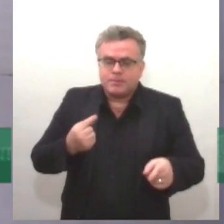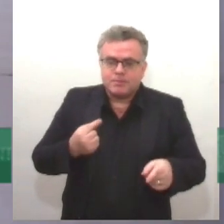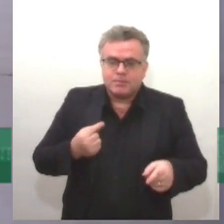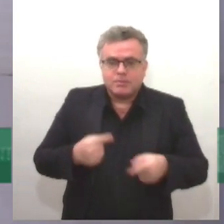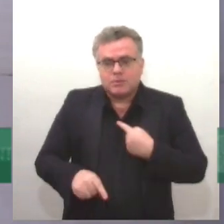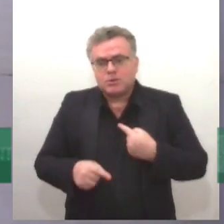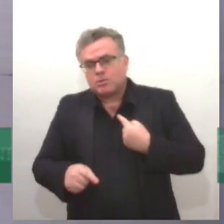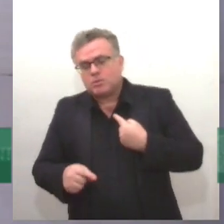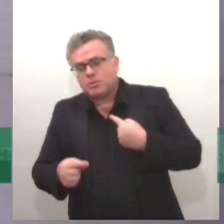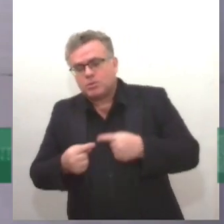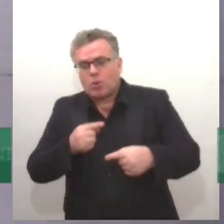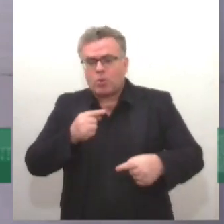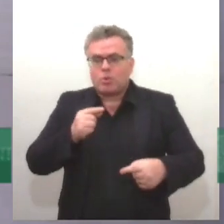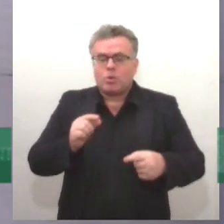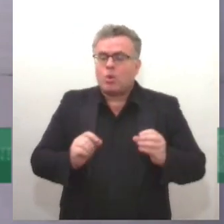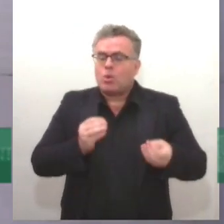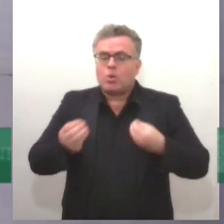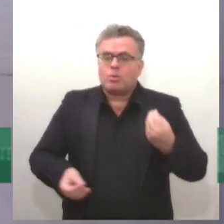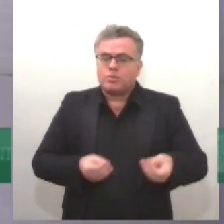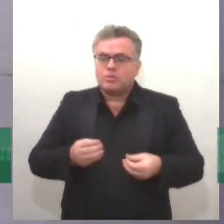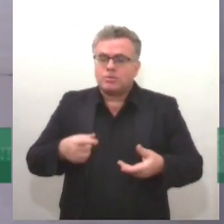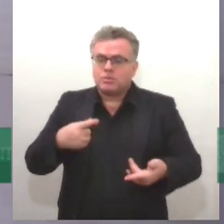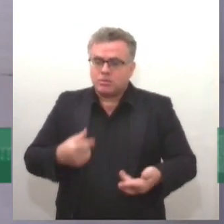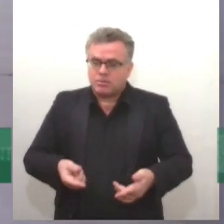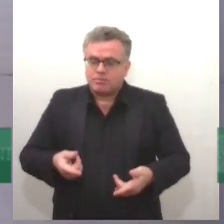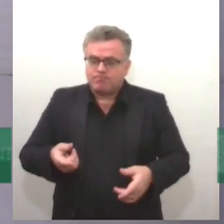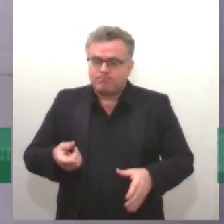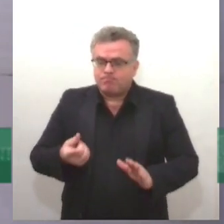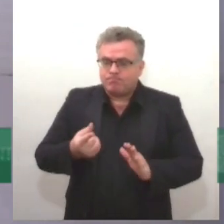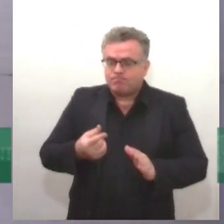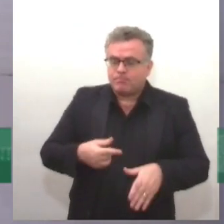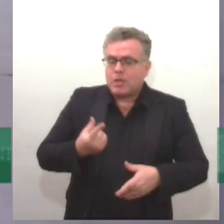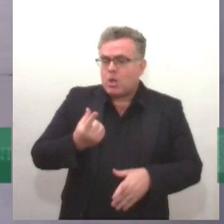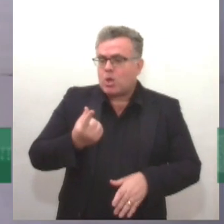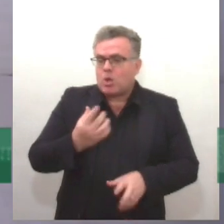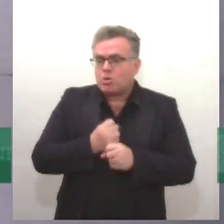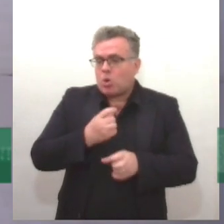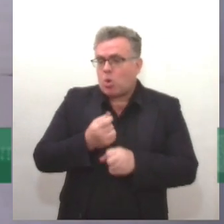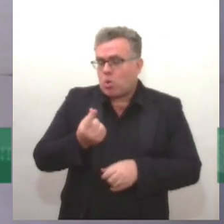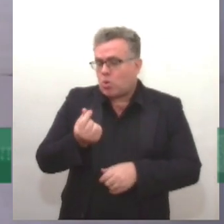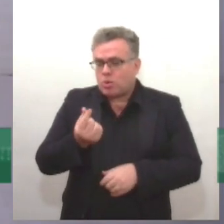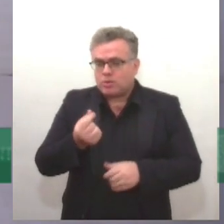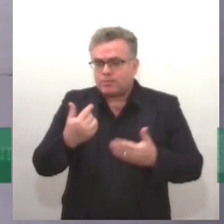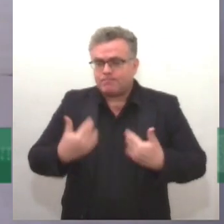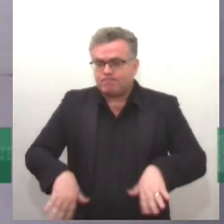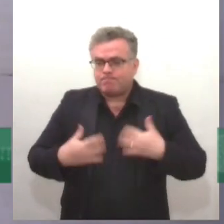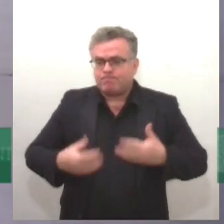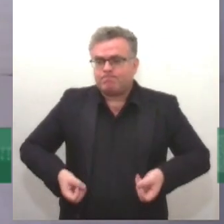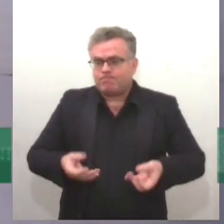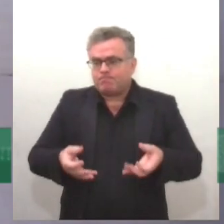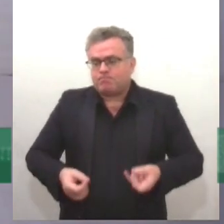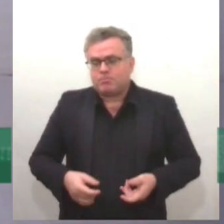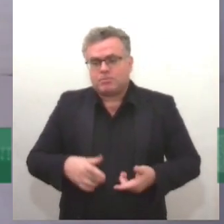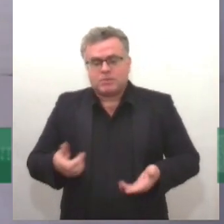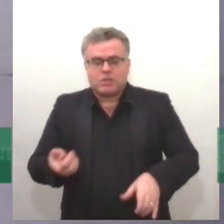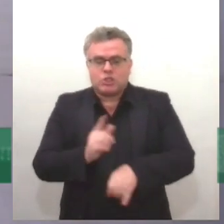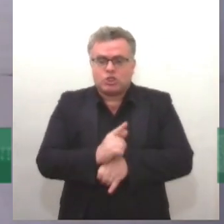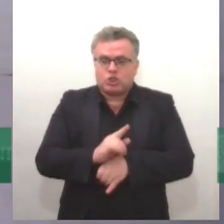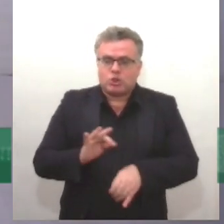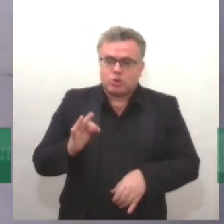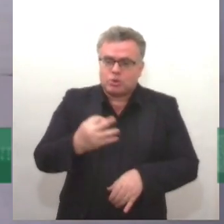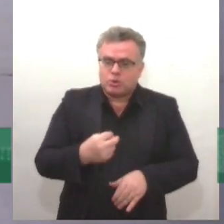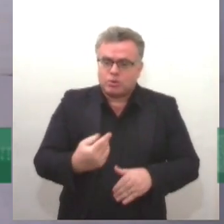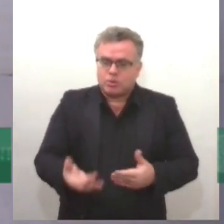né, sejam, sejam mais confortáveis, vamos dizer assim, para as gestoras e para os gestores.